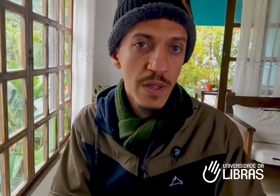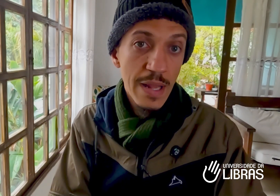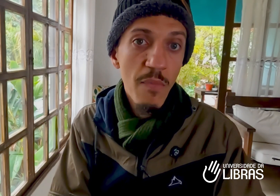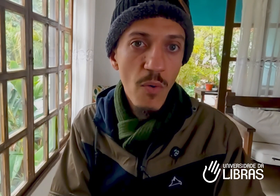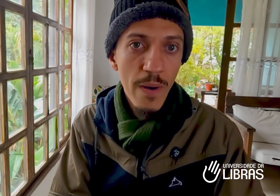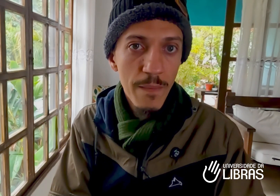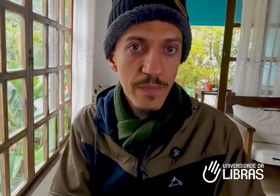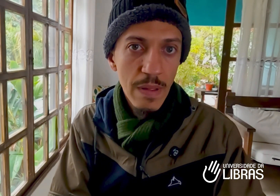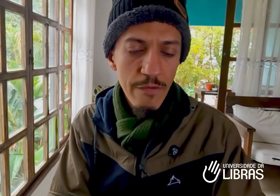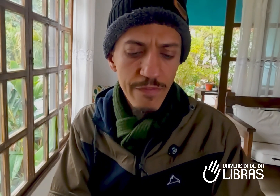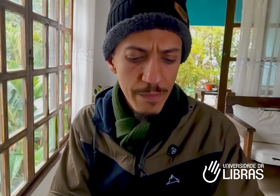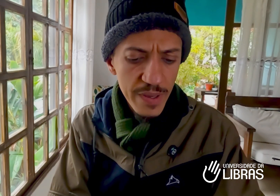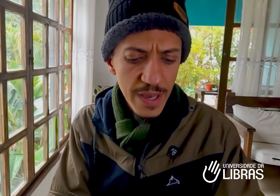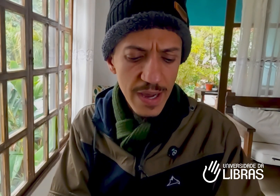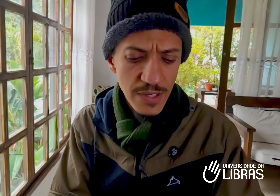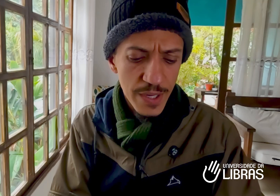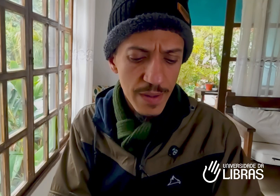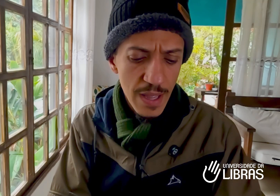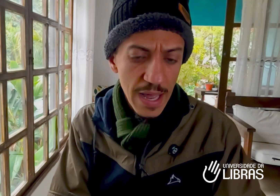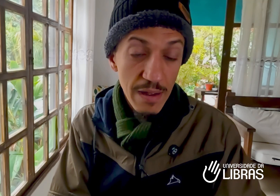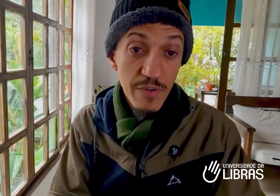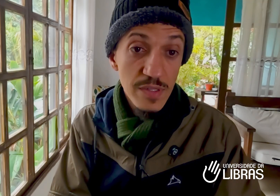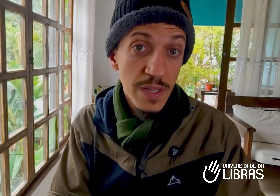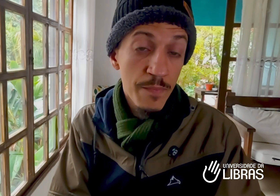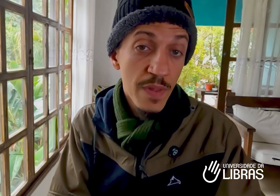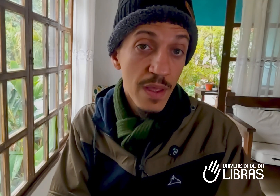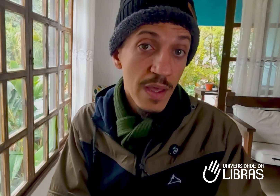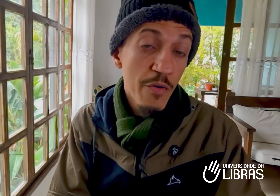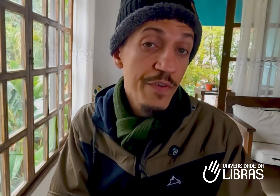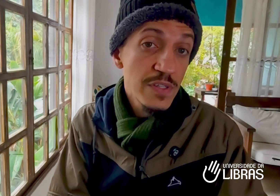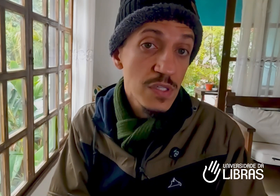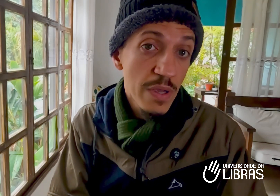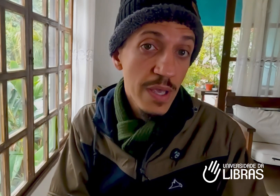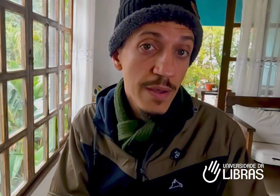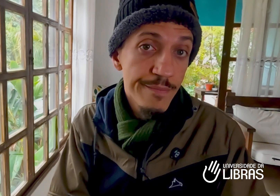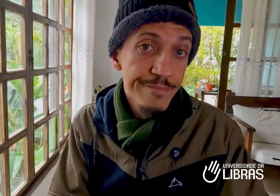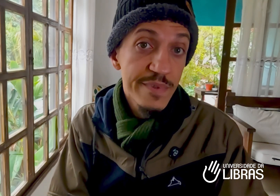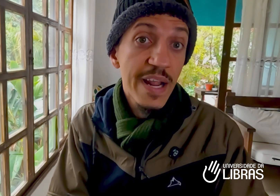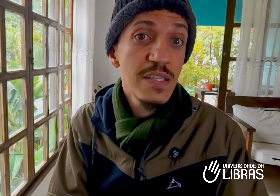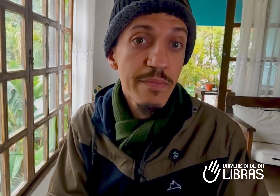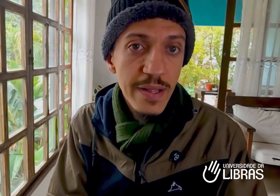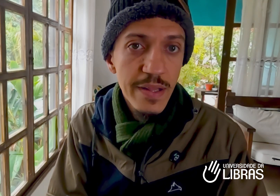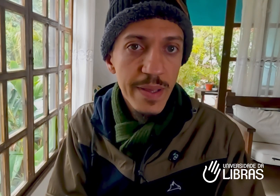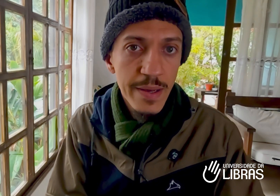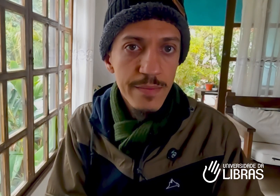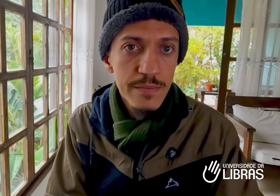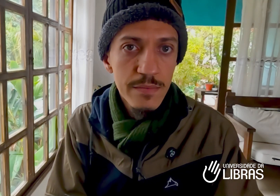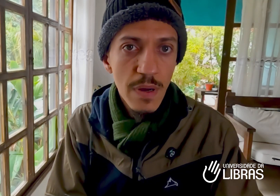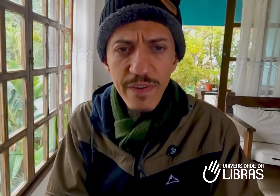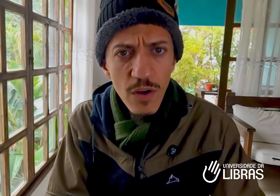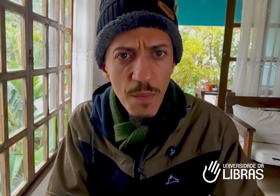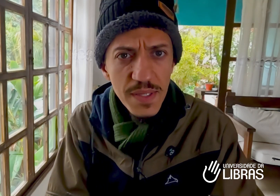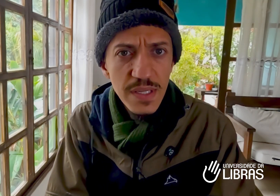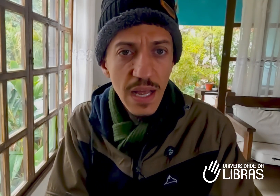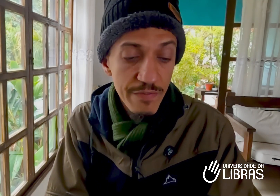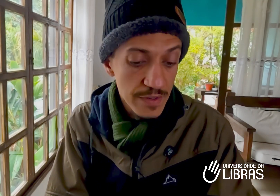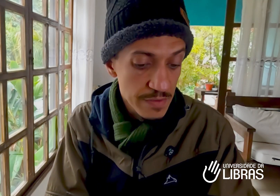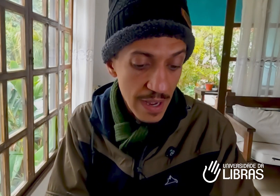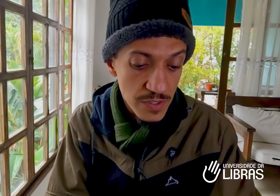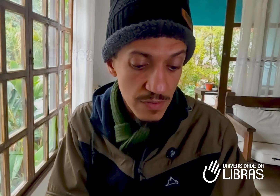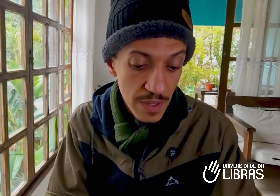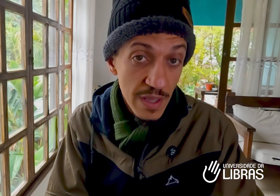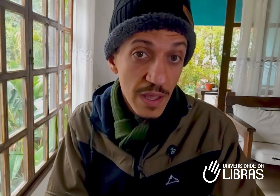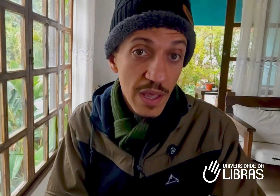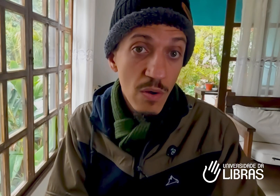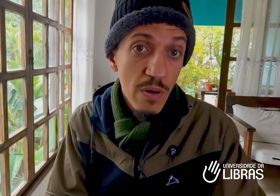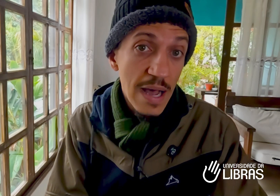vídeo, tá boa. Eu falei, por que, Kátia? Ela falou assim, eu fiz isso aí 3h30 da manhã. Eu falei, como assim? Ela falou assim,